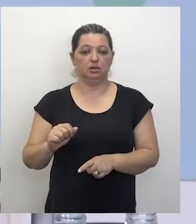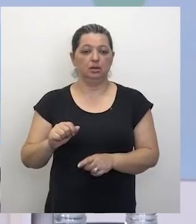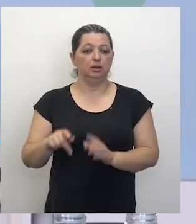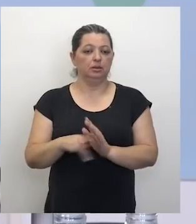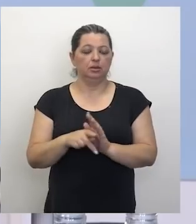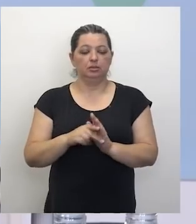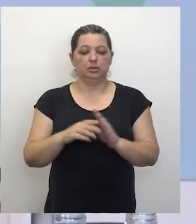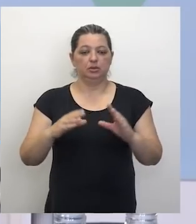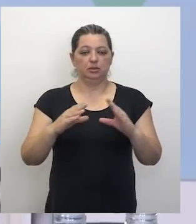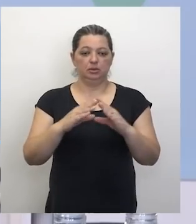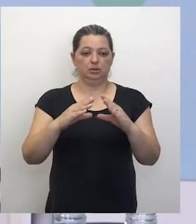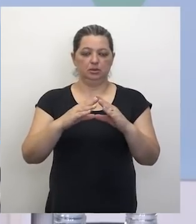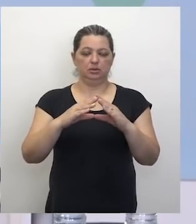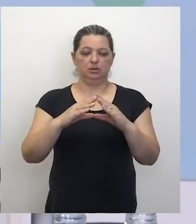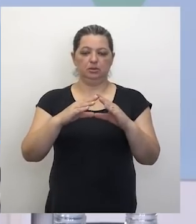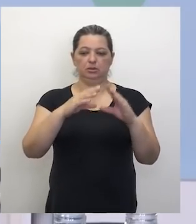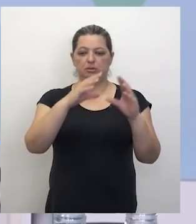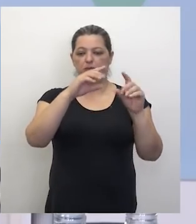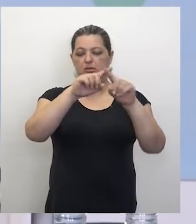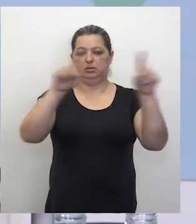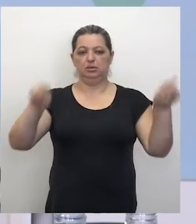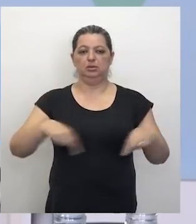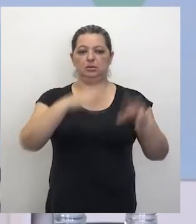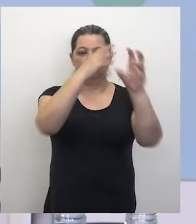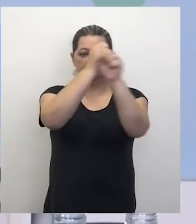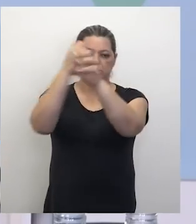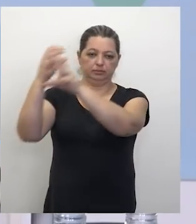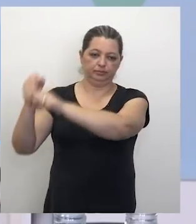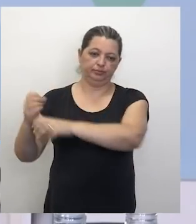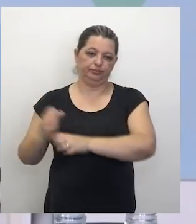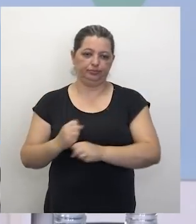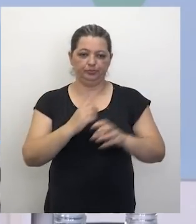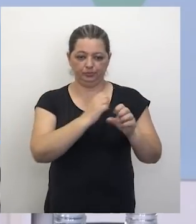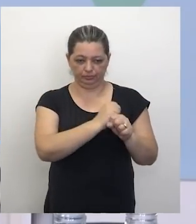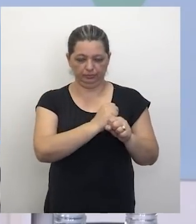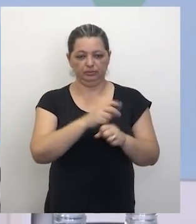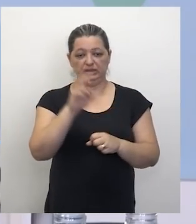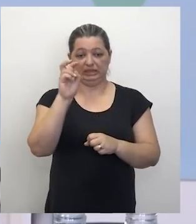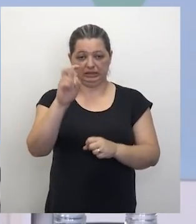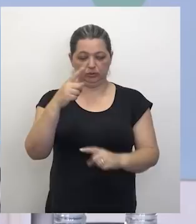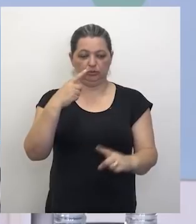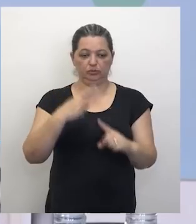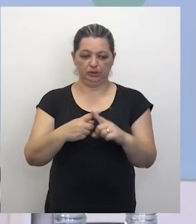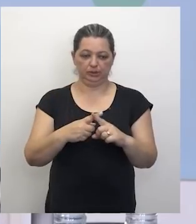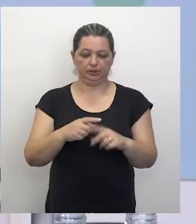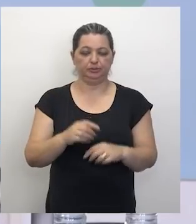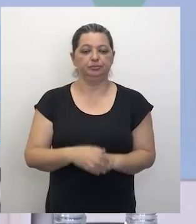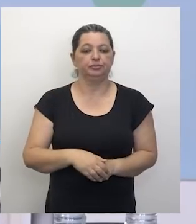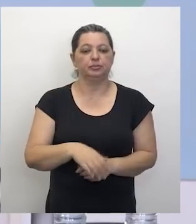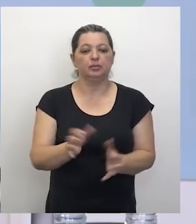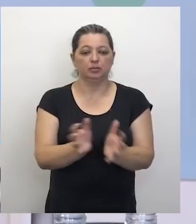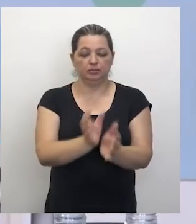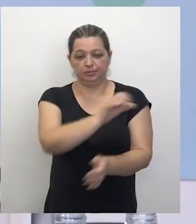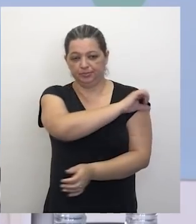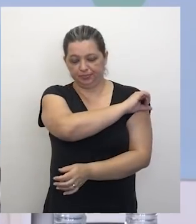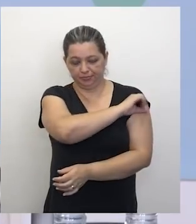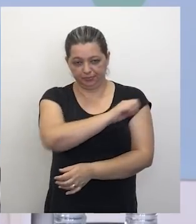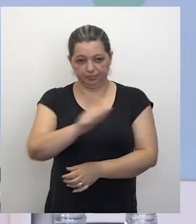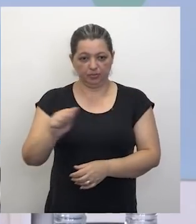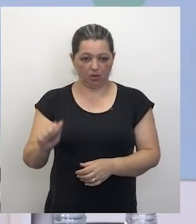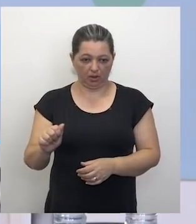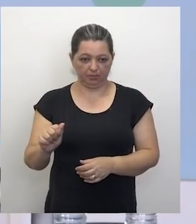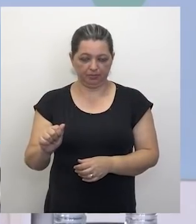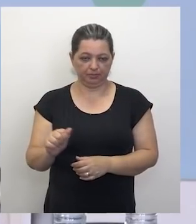área 25. Professora Dulcineia está com o pessoal lá do 9º A, lá da Escola Estélio. Acho que é